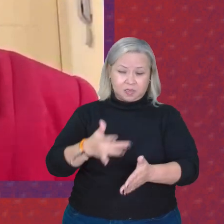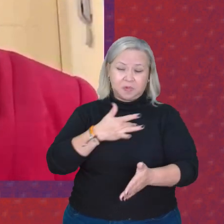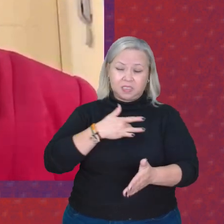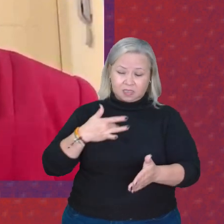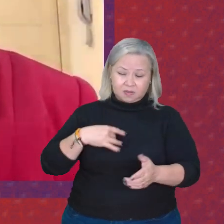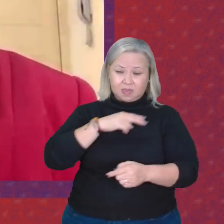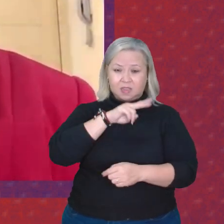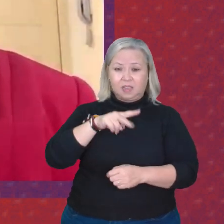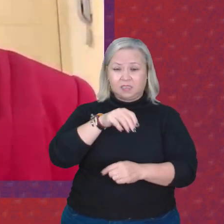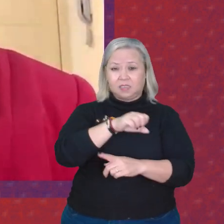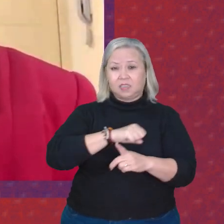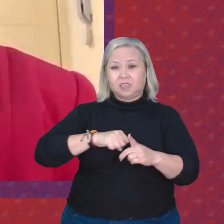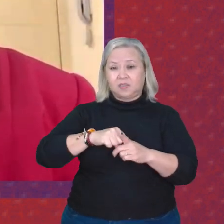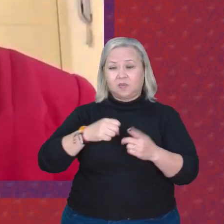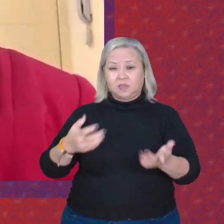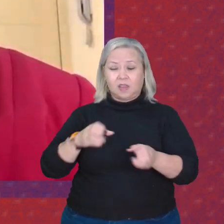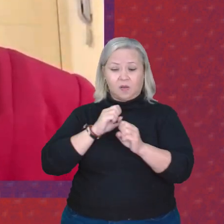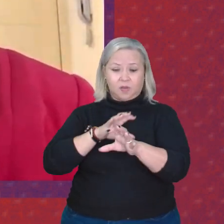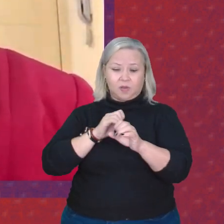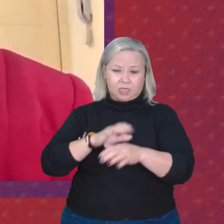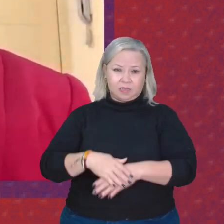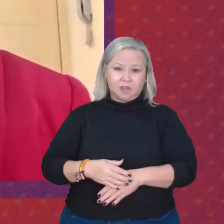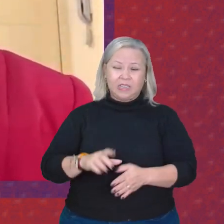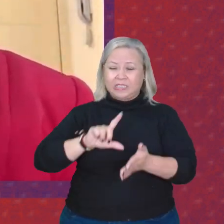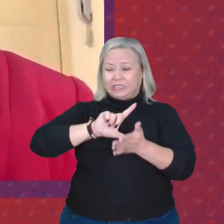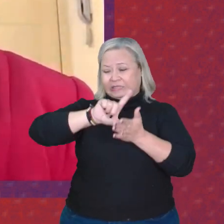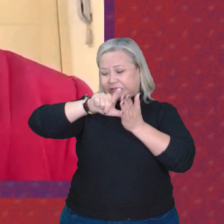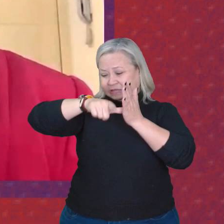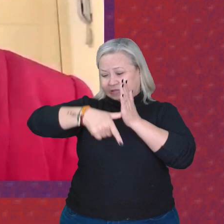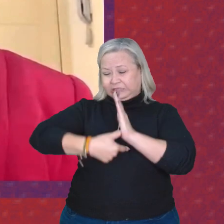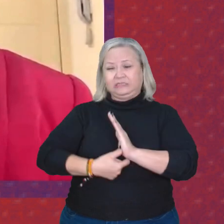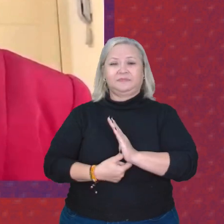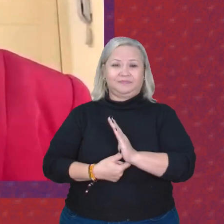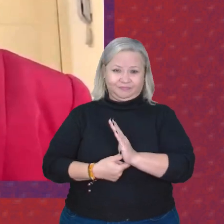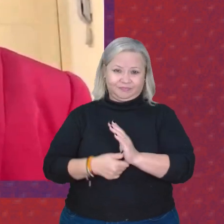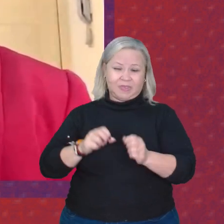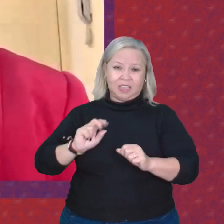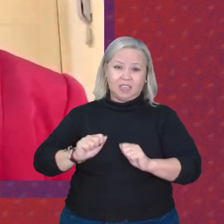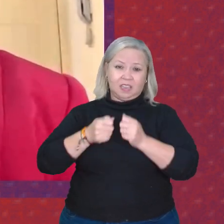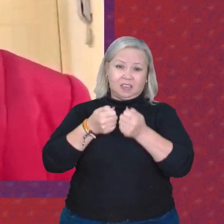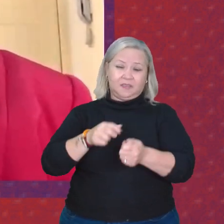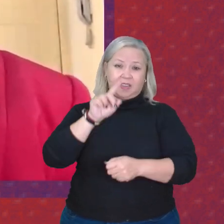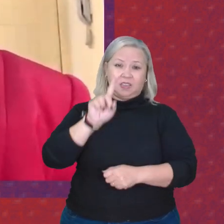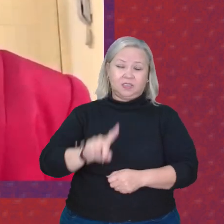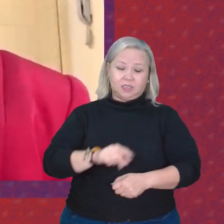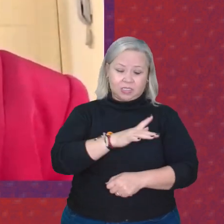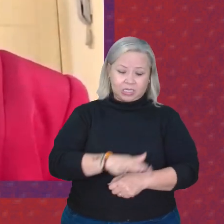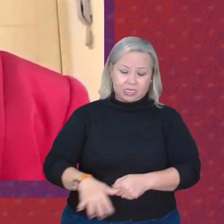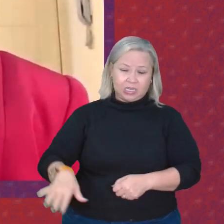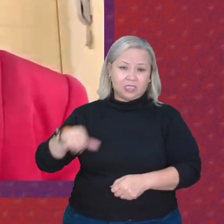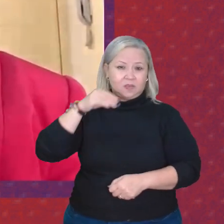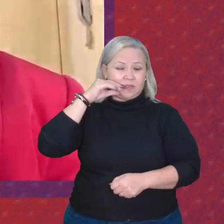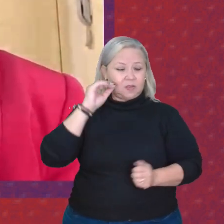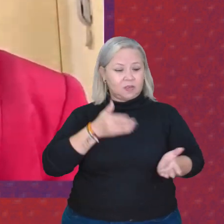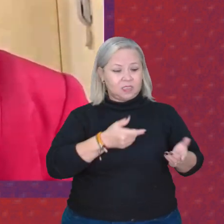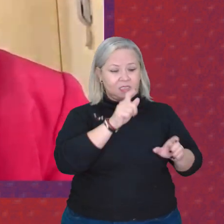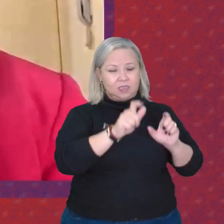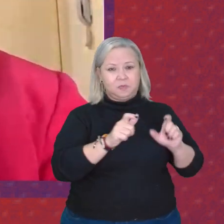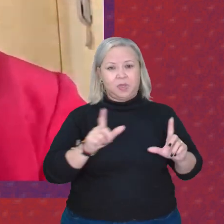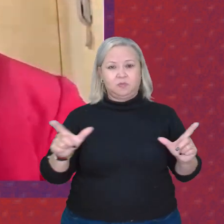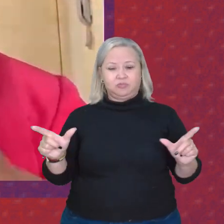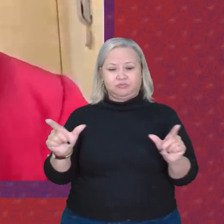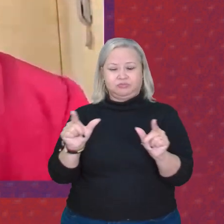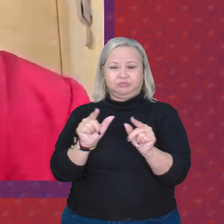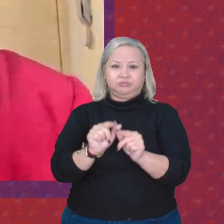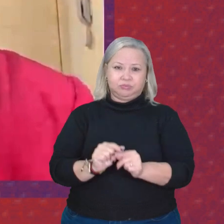e educação, impondo retrocessos notadamente na promoção, defesa e proteção dos direitos da criança e do adolescente. Então, foi assim,